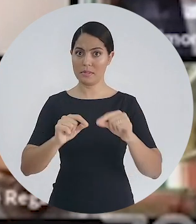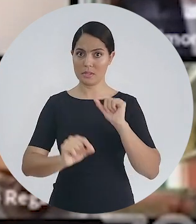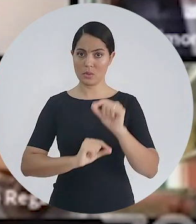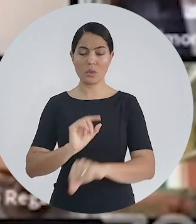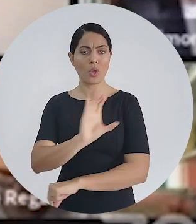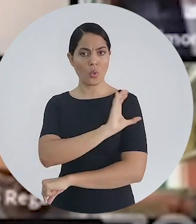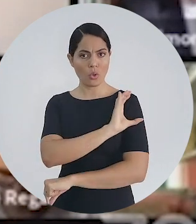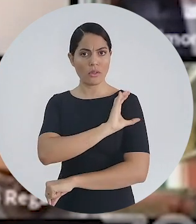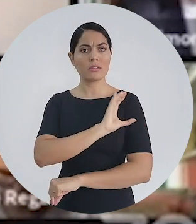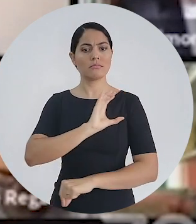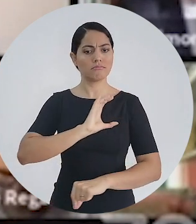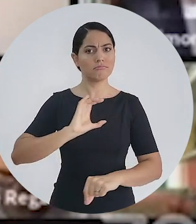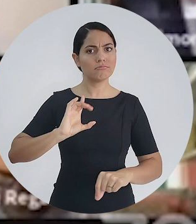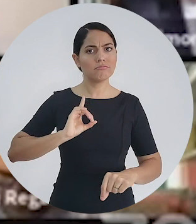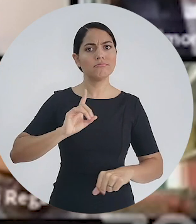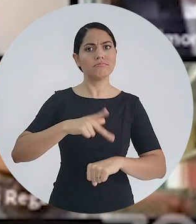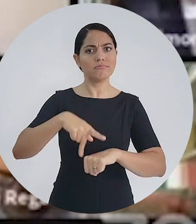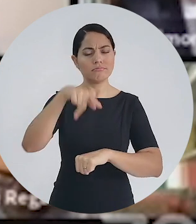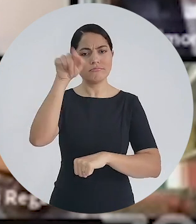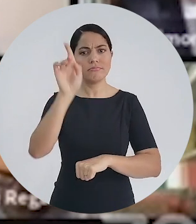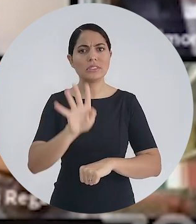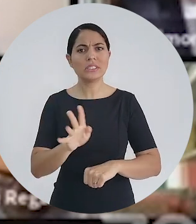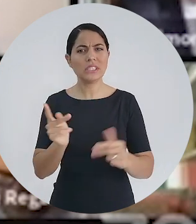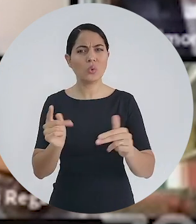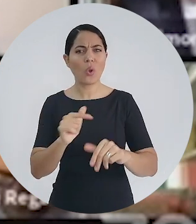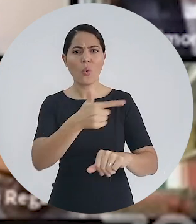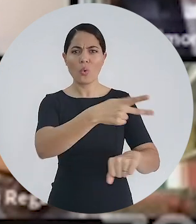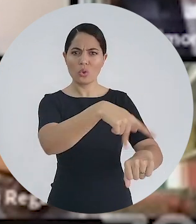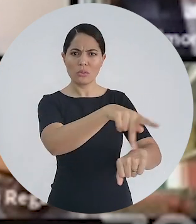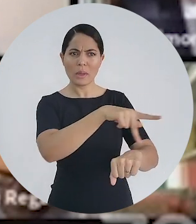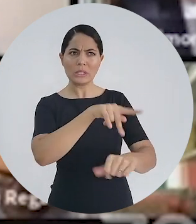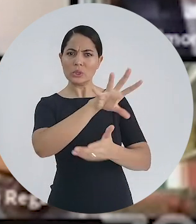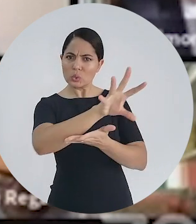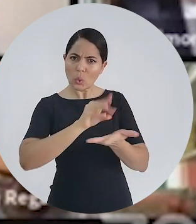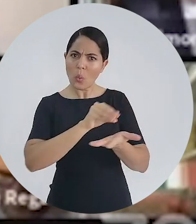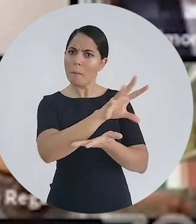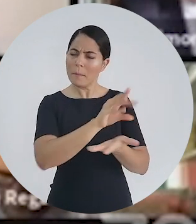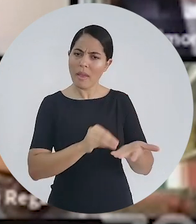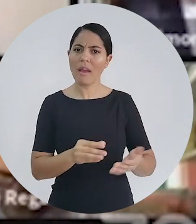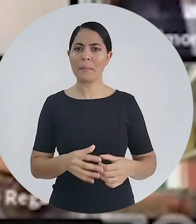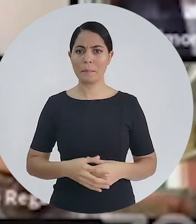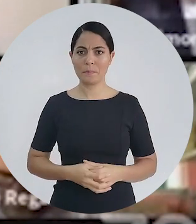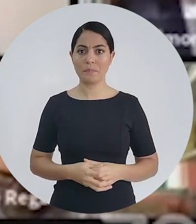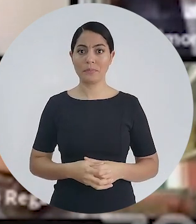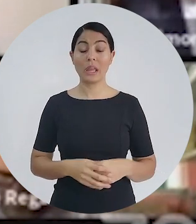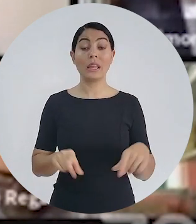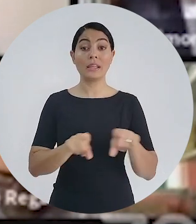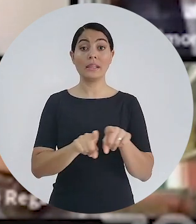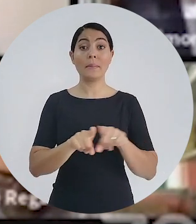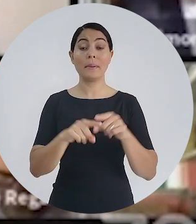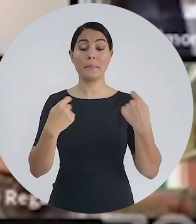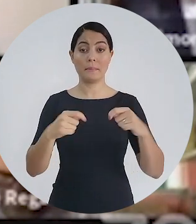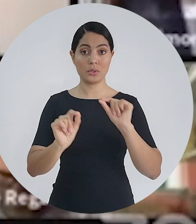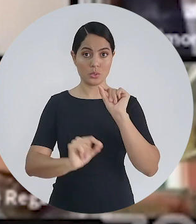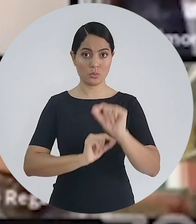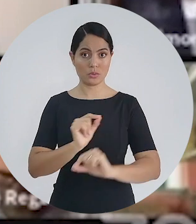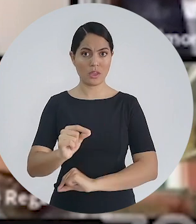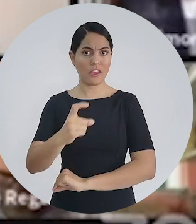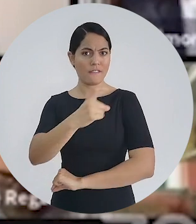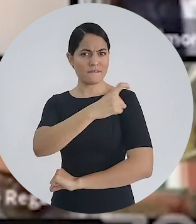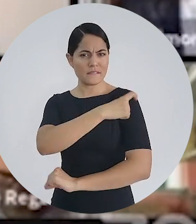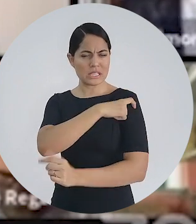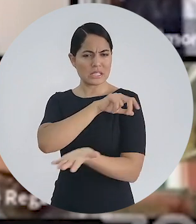coordenação nacional, como todos os países fazem. Ao mesmo tempo, nós temos e precisamos de mais vacinas,